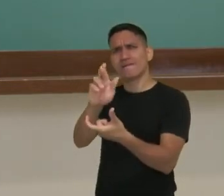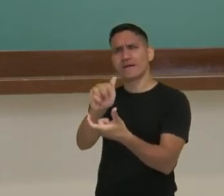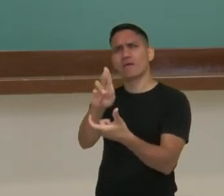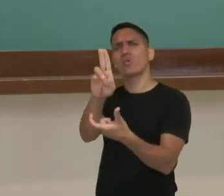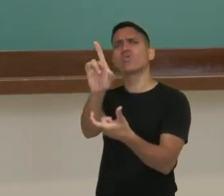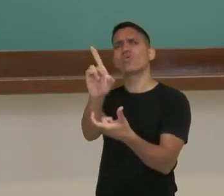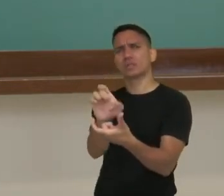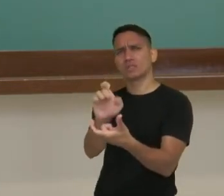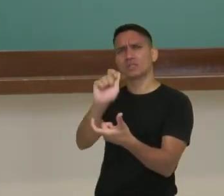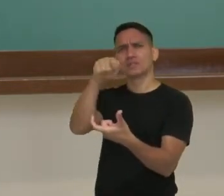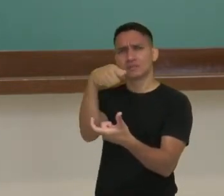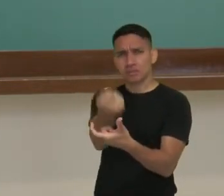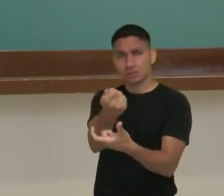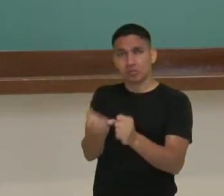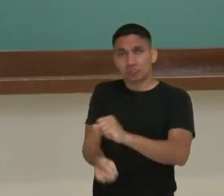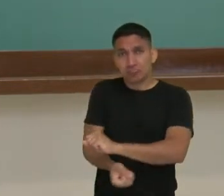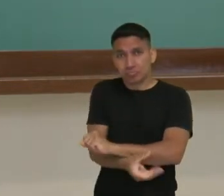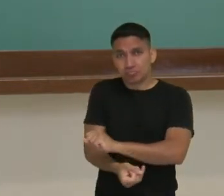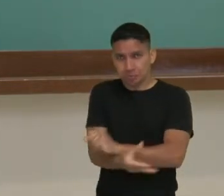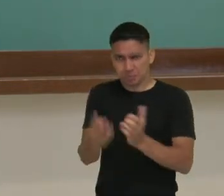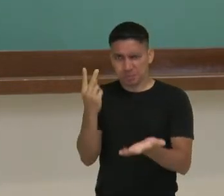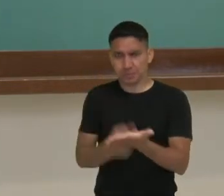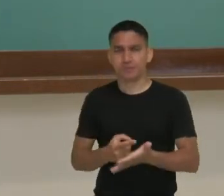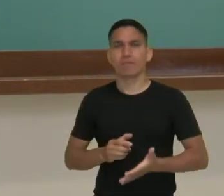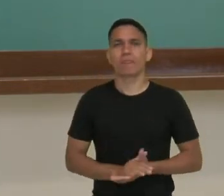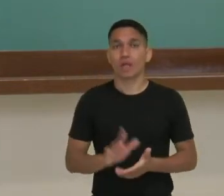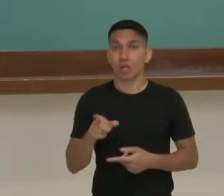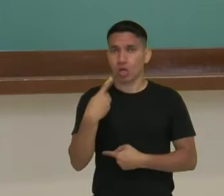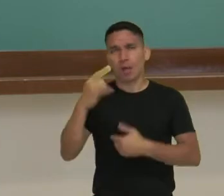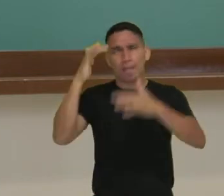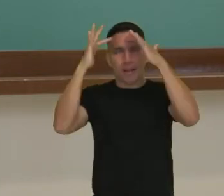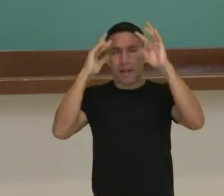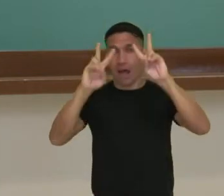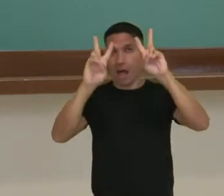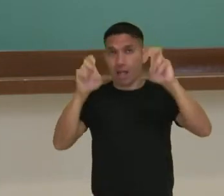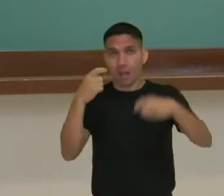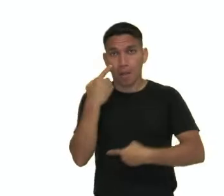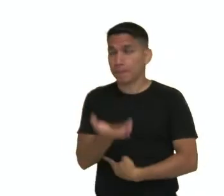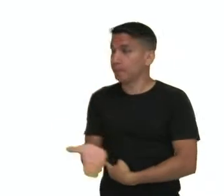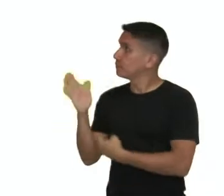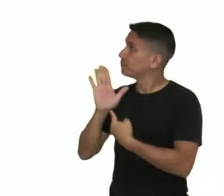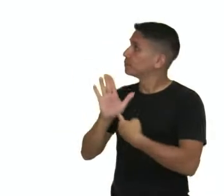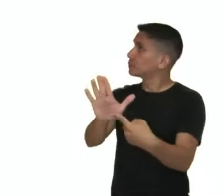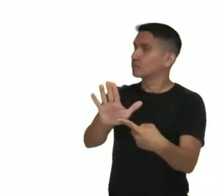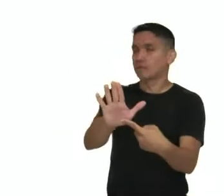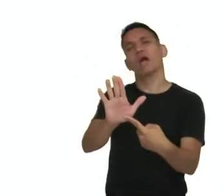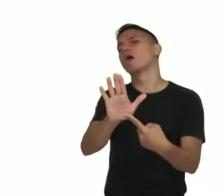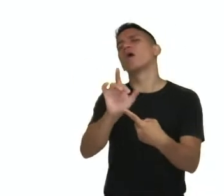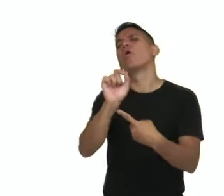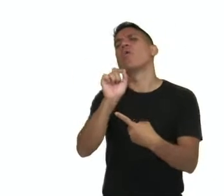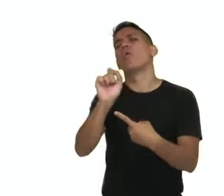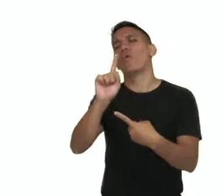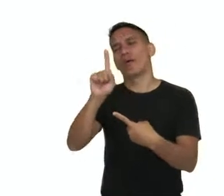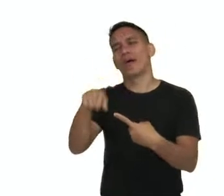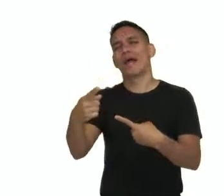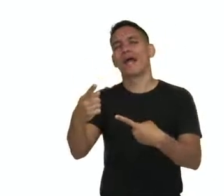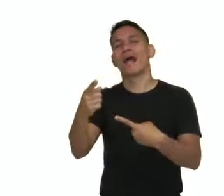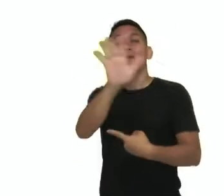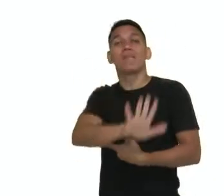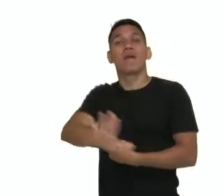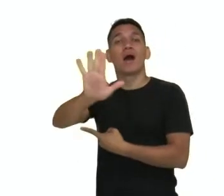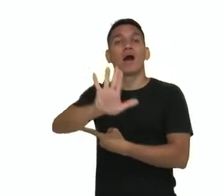já para a gente pensar um pouco sobre o que a gente vai falar nessa aula, a gente tem uma imagem aqui de uma charge que representa o Dom